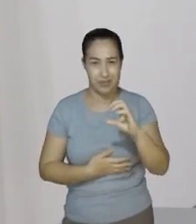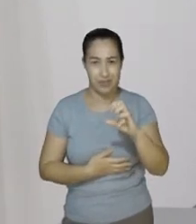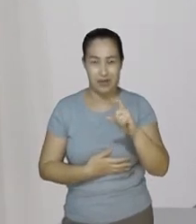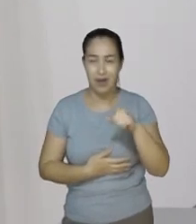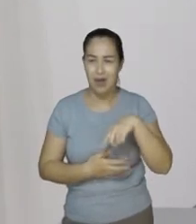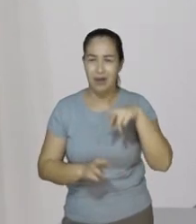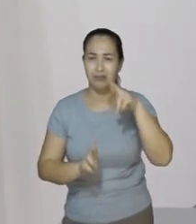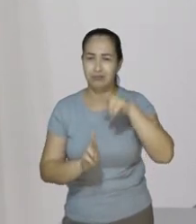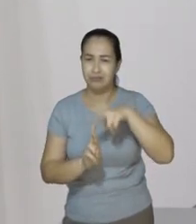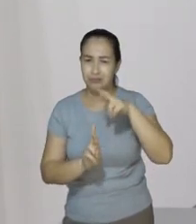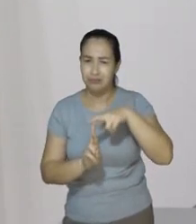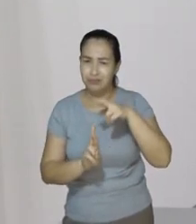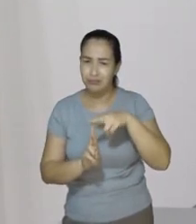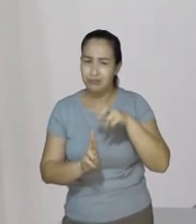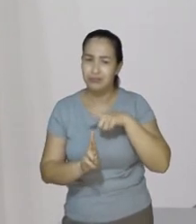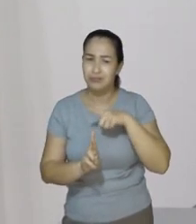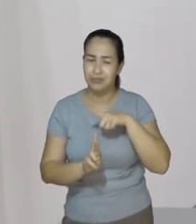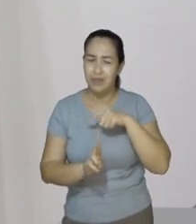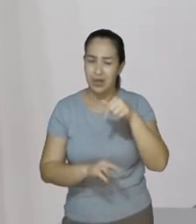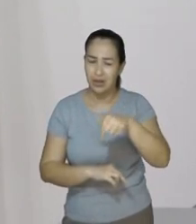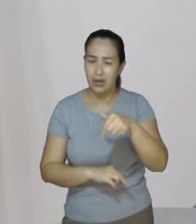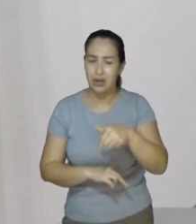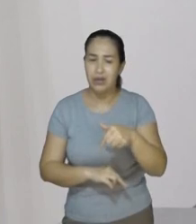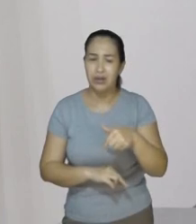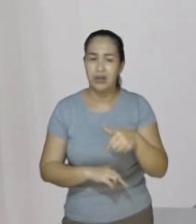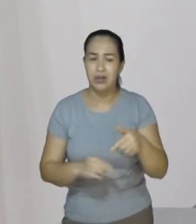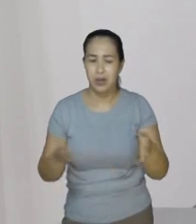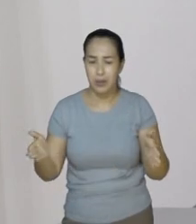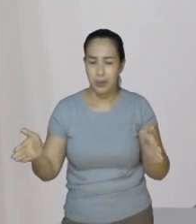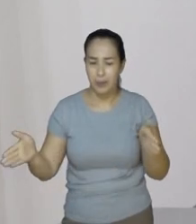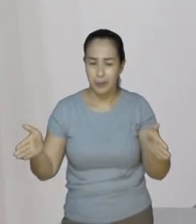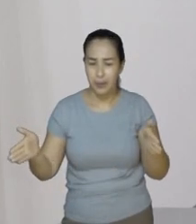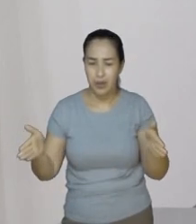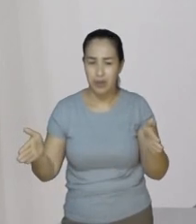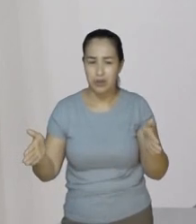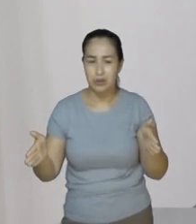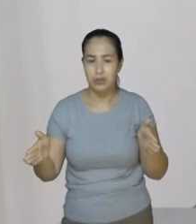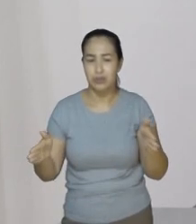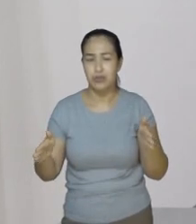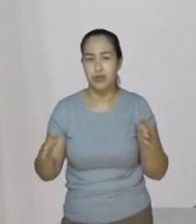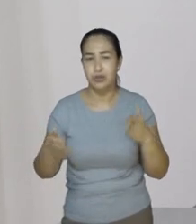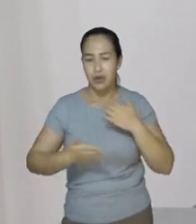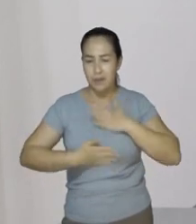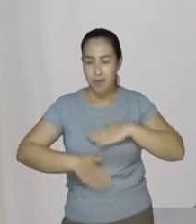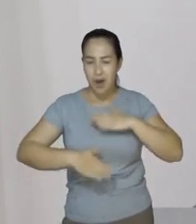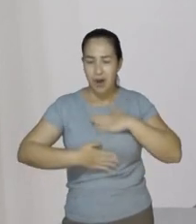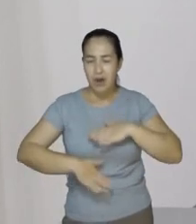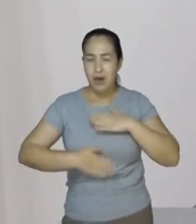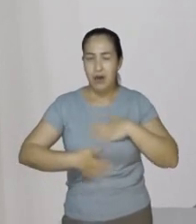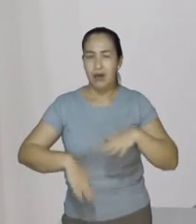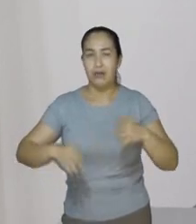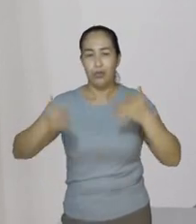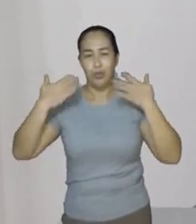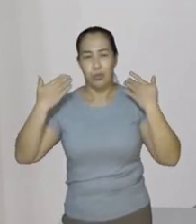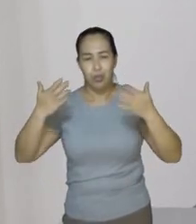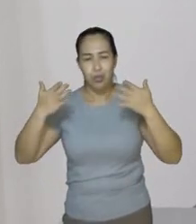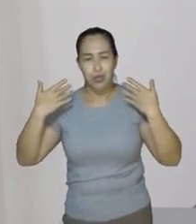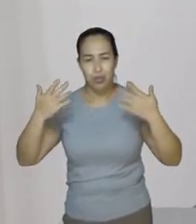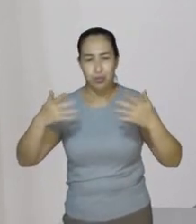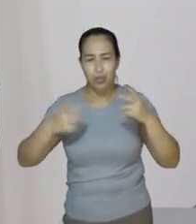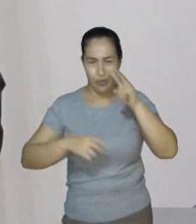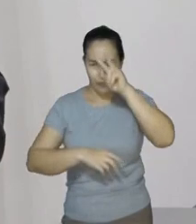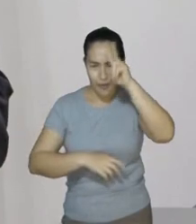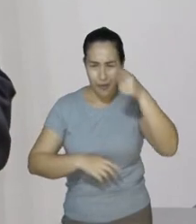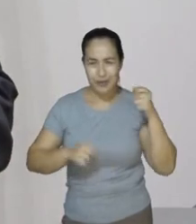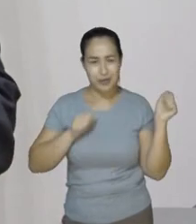referência, presidente, de momentos de veraneio, de momento de descanso, de férias, é para onde eu me refugio com a minha